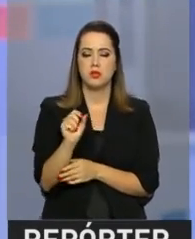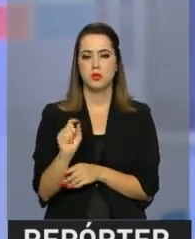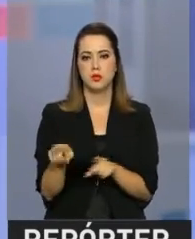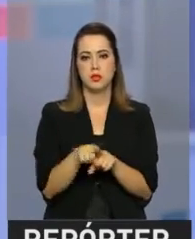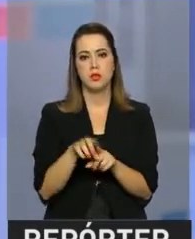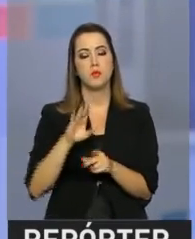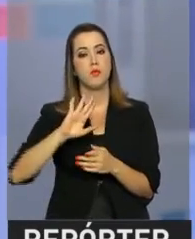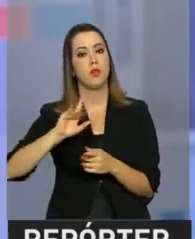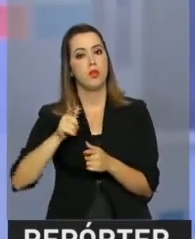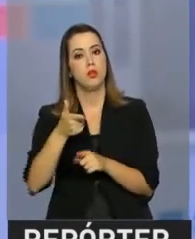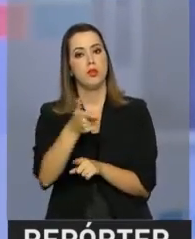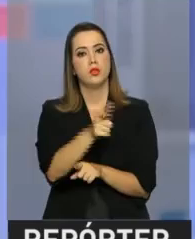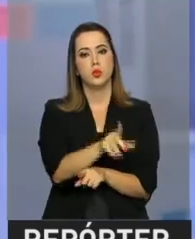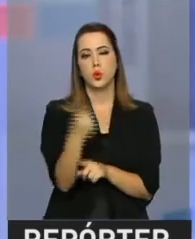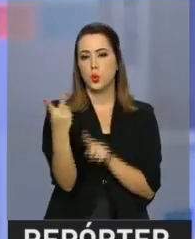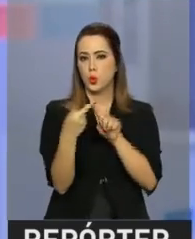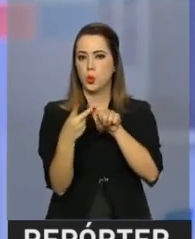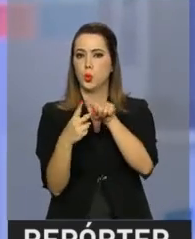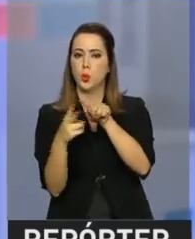R$ 2.762,05 e a outra